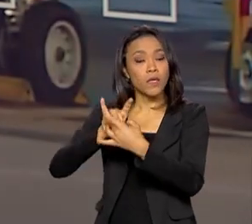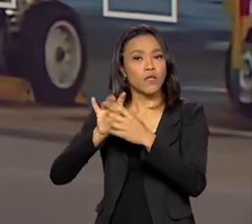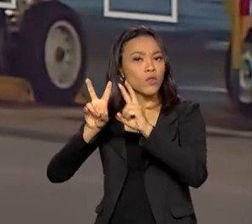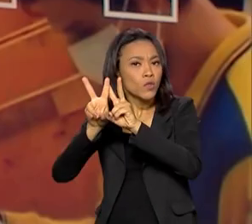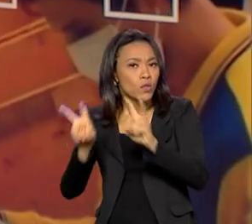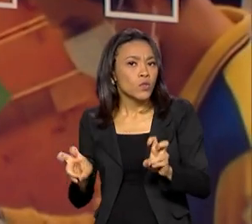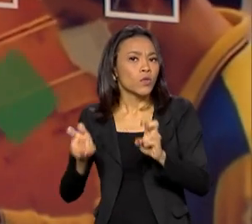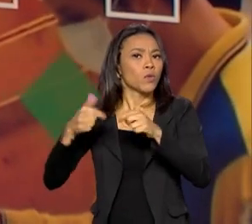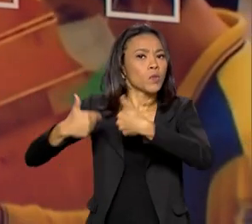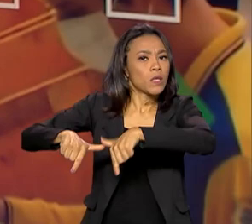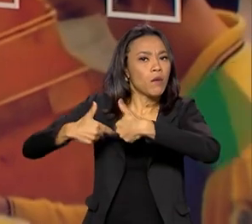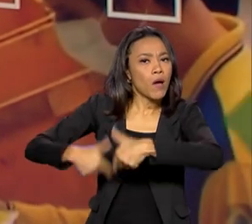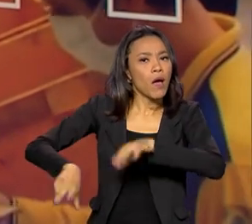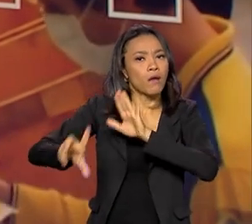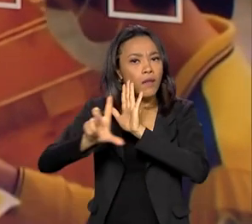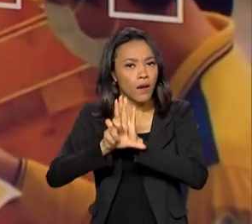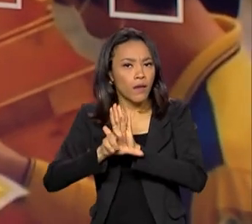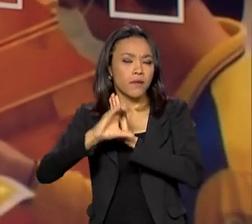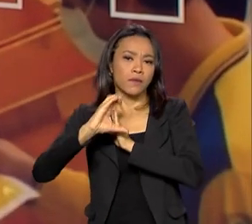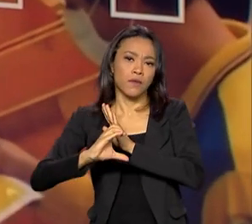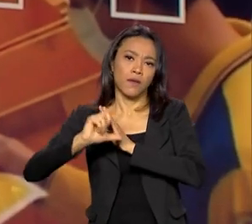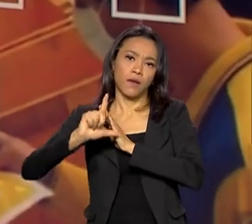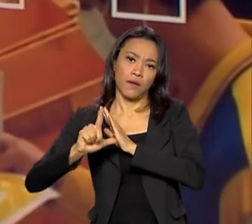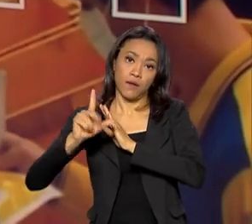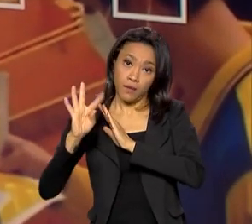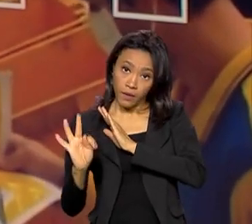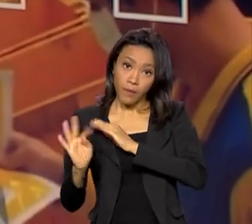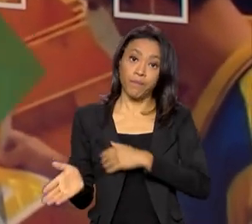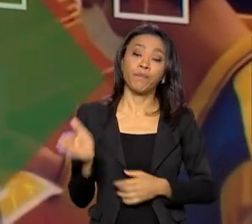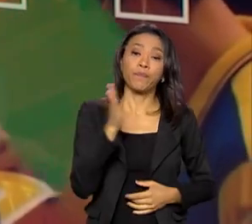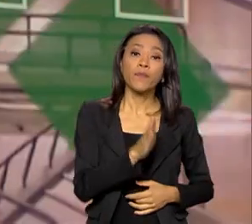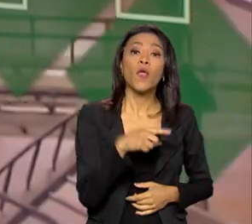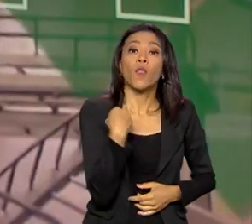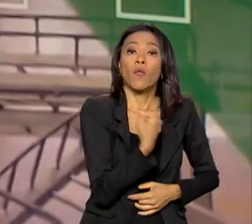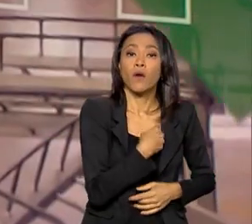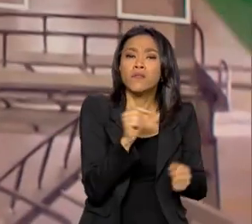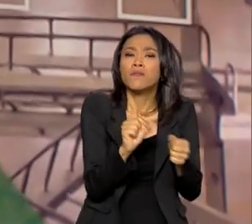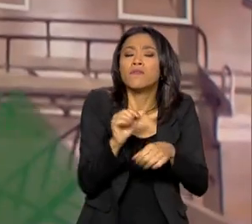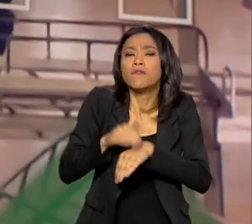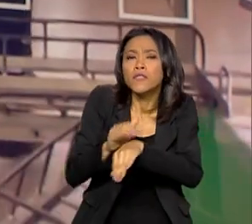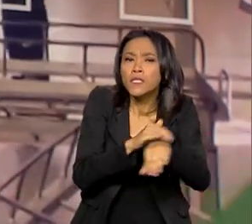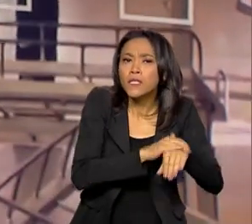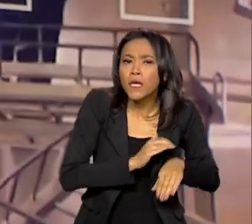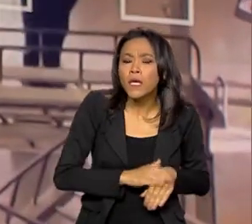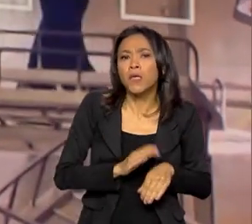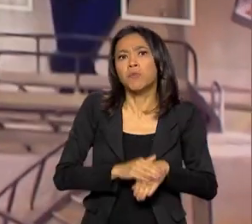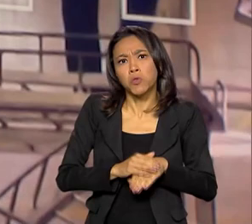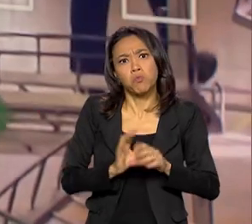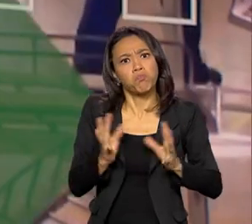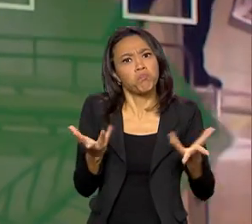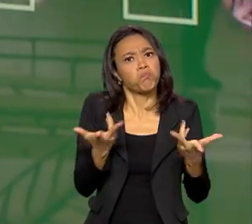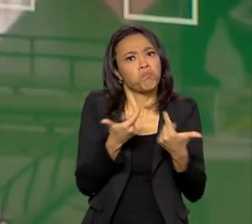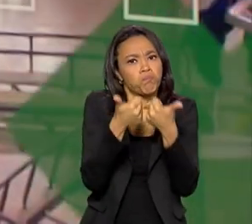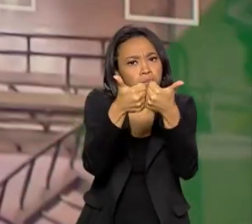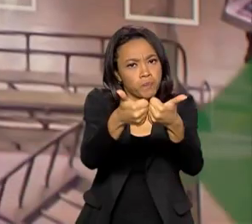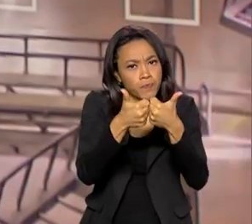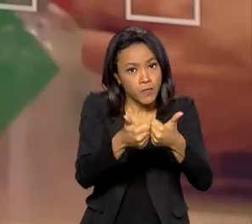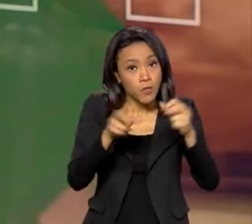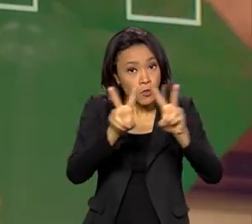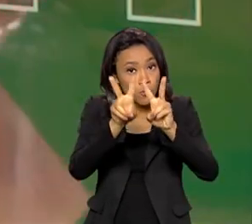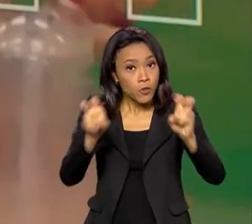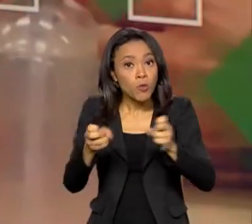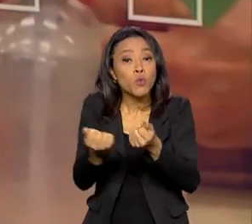da categoria ACLT, nós fizemos uma atuação muito eficiente na carteira